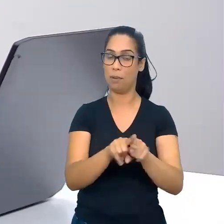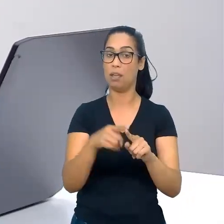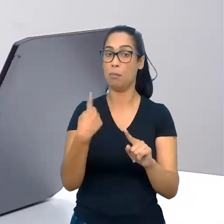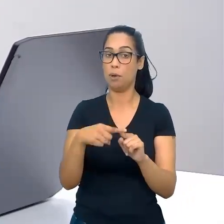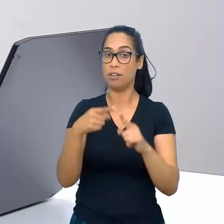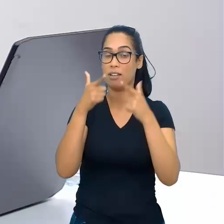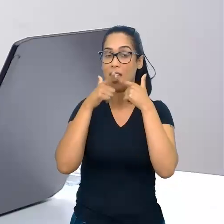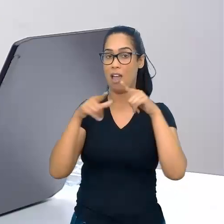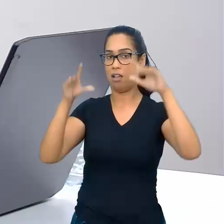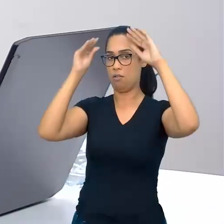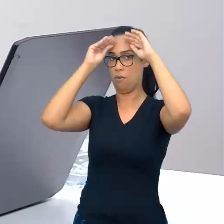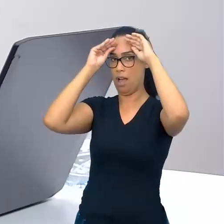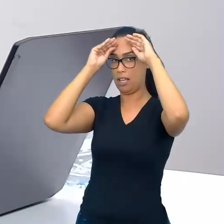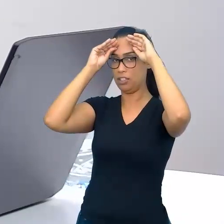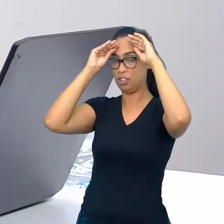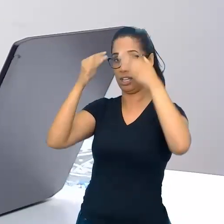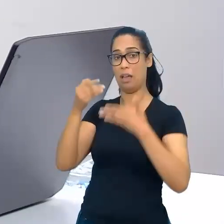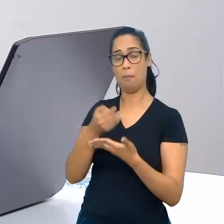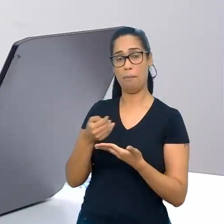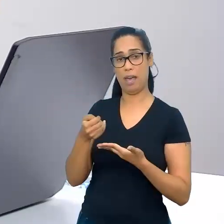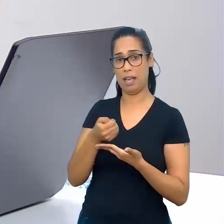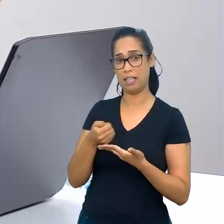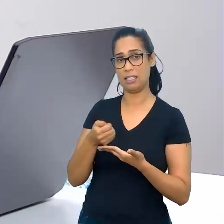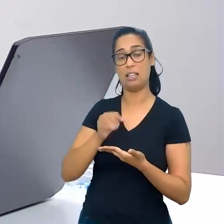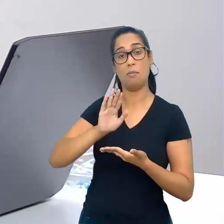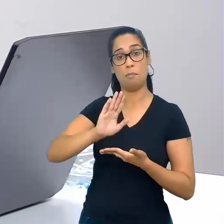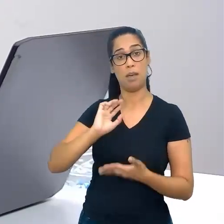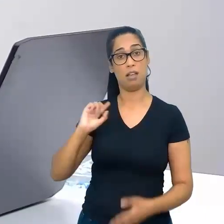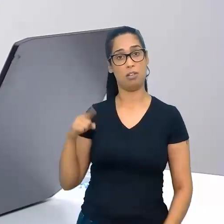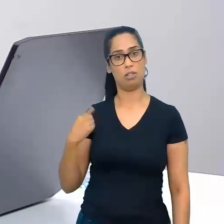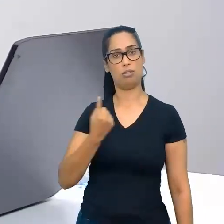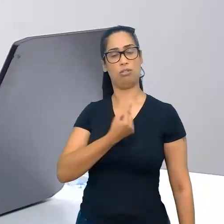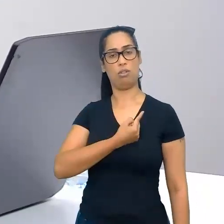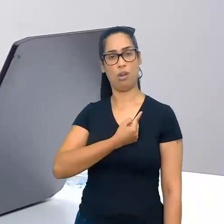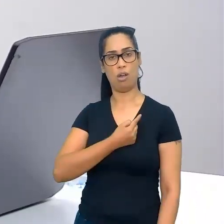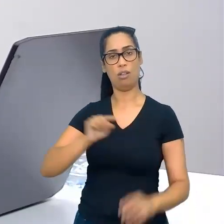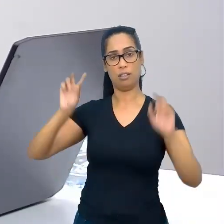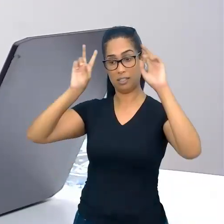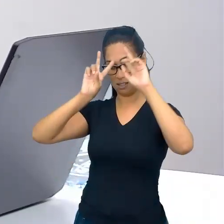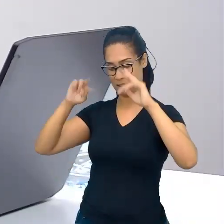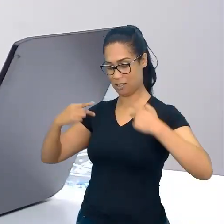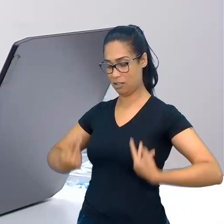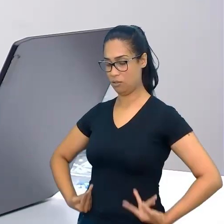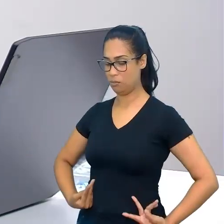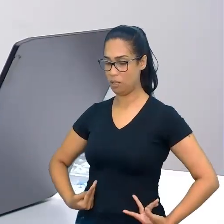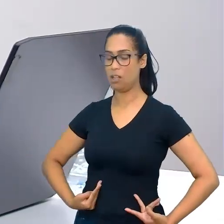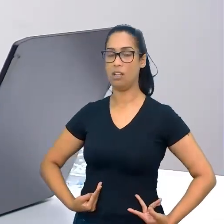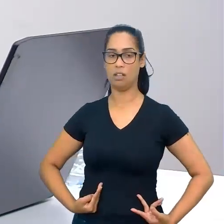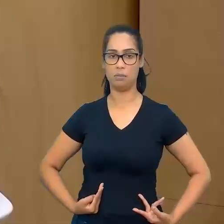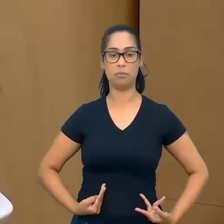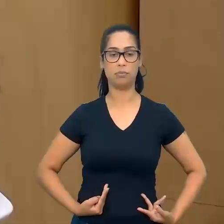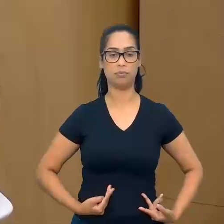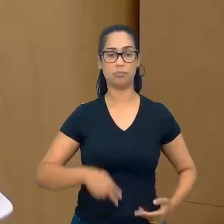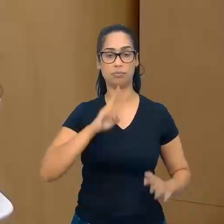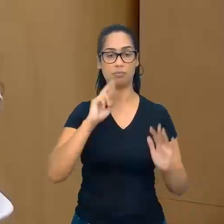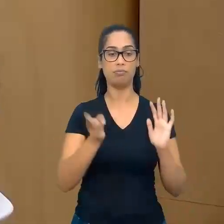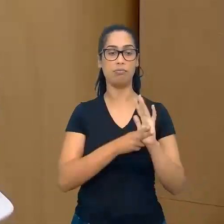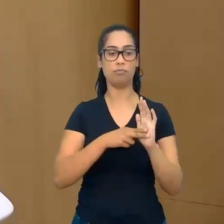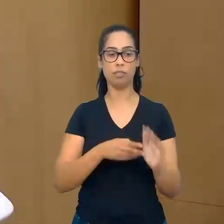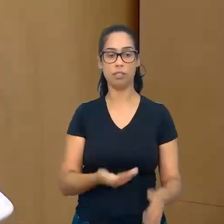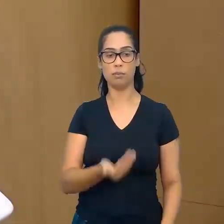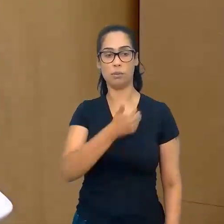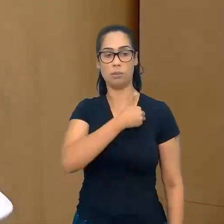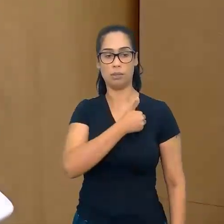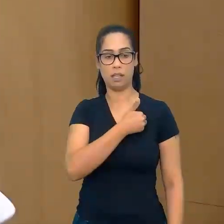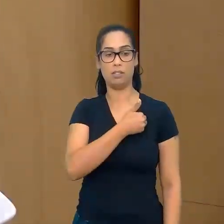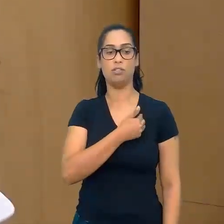dela nós vamos nos constituindo nos tornando né seres humanos Então não é só apenas né